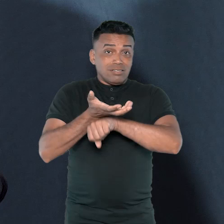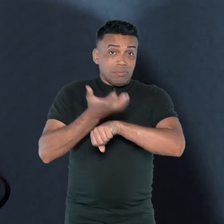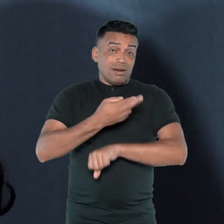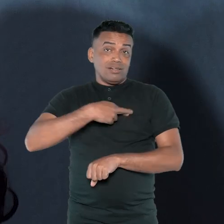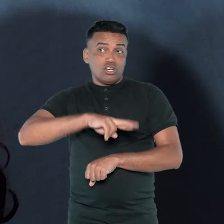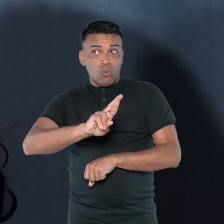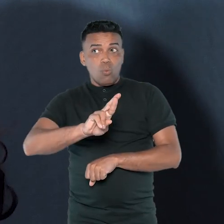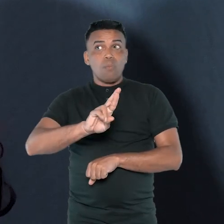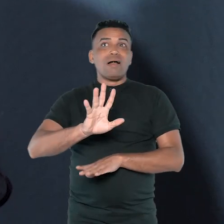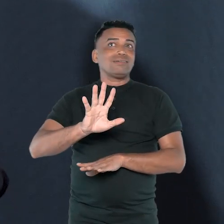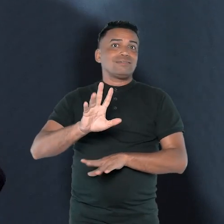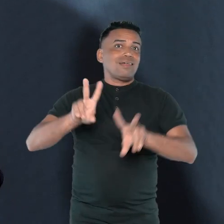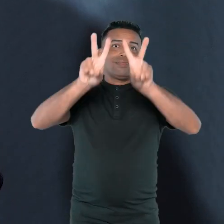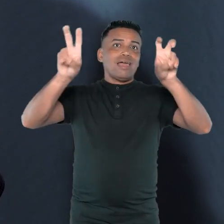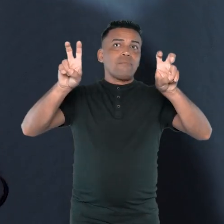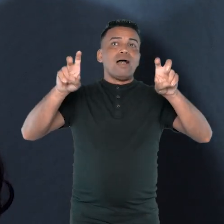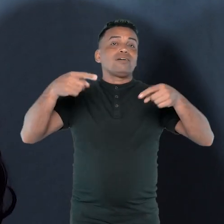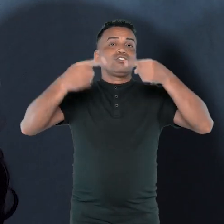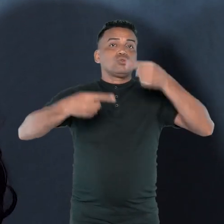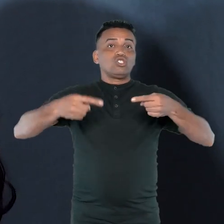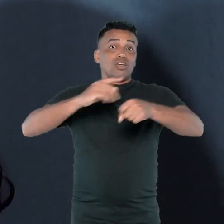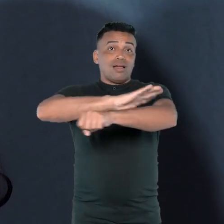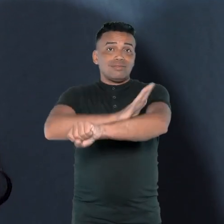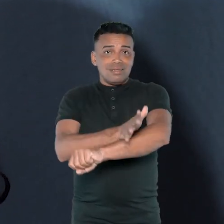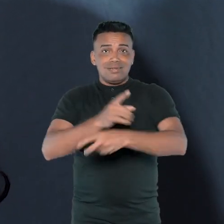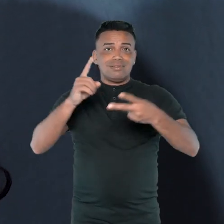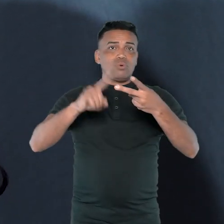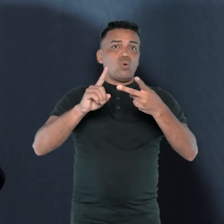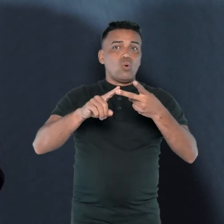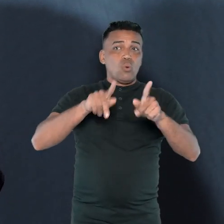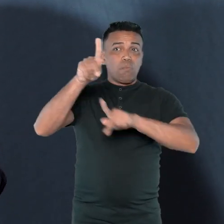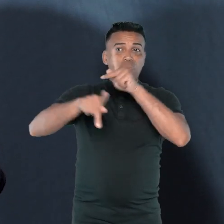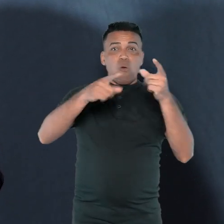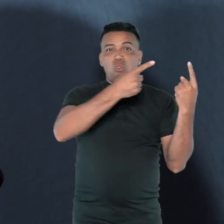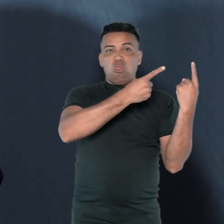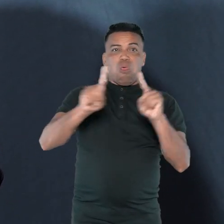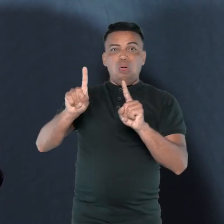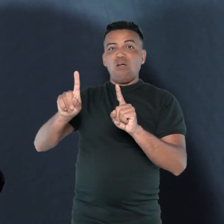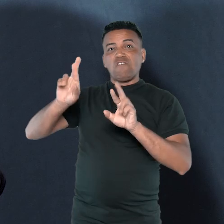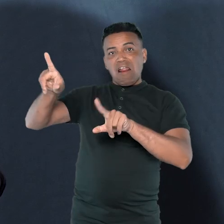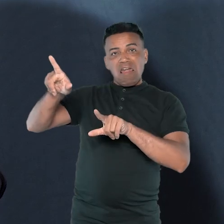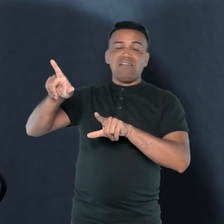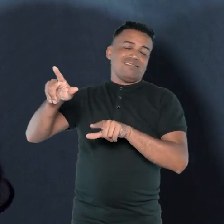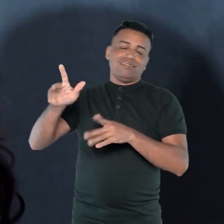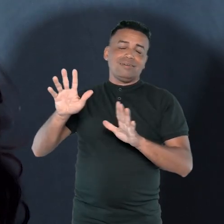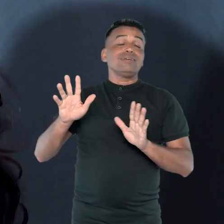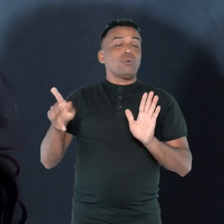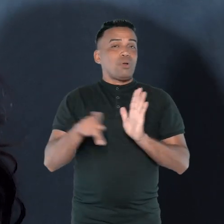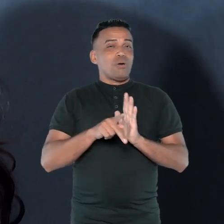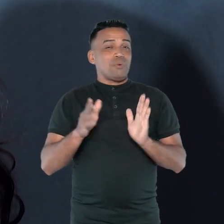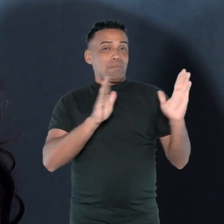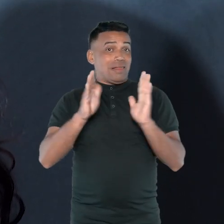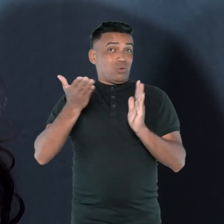debater racismo, eram aulas para debater xenofobia. E ainda que, né, na adolescência, e ainda mais na minha